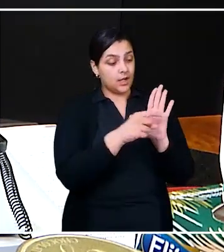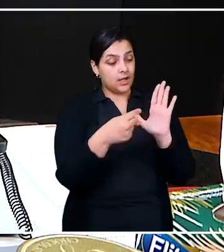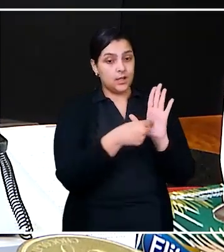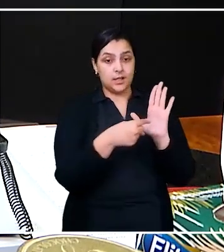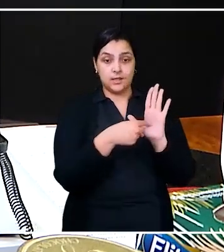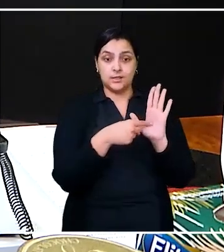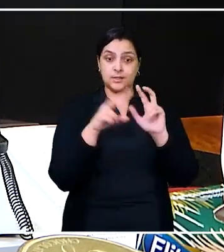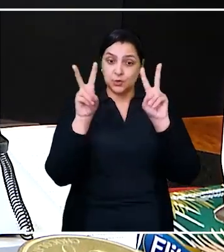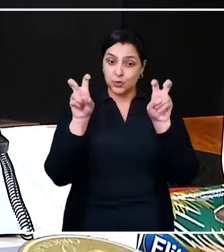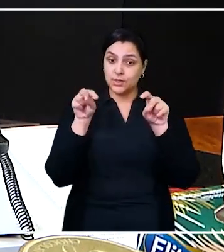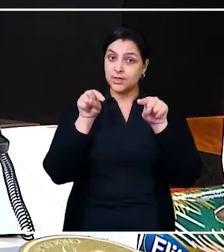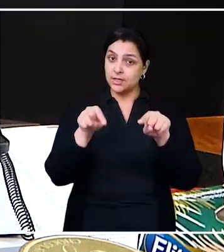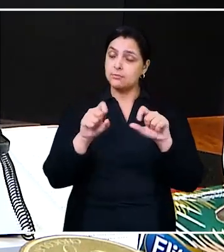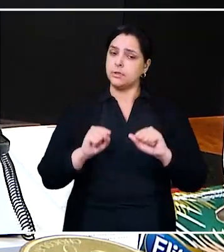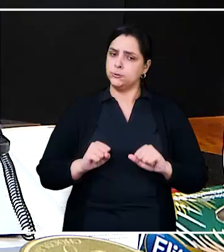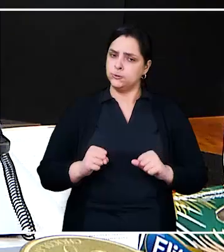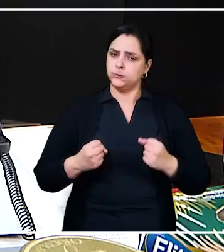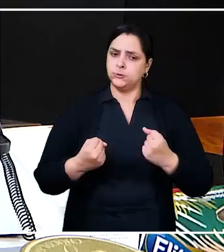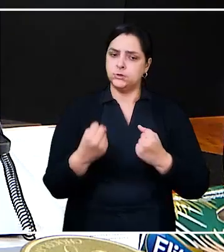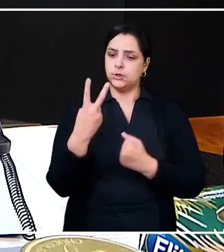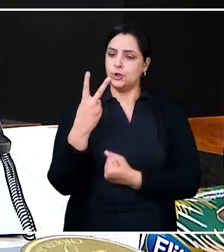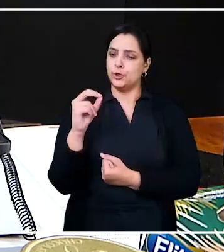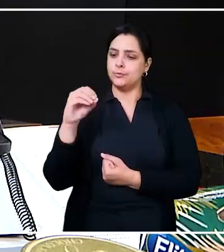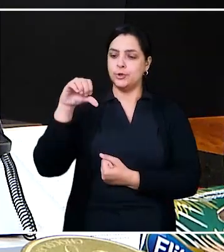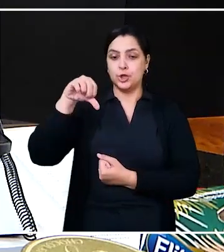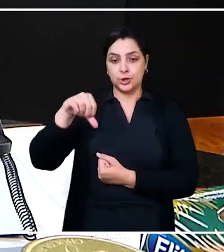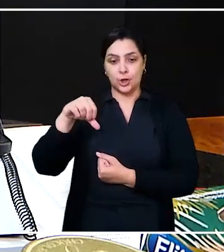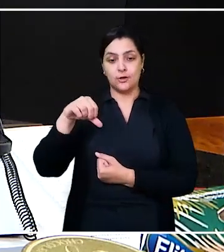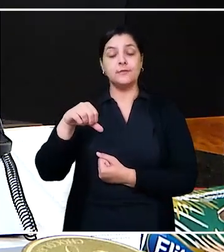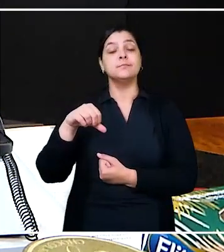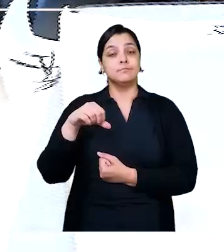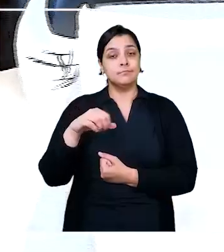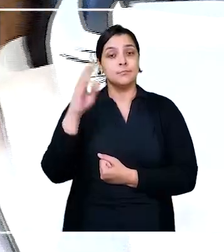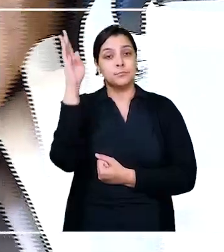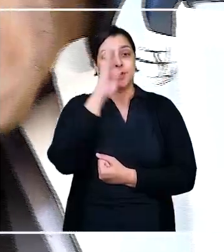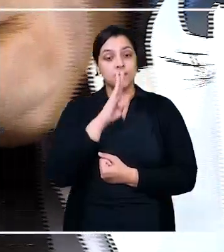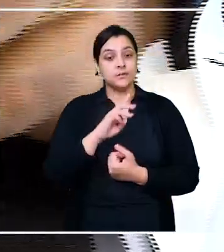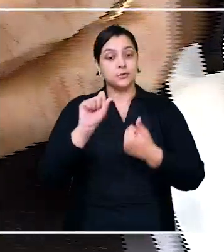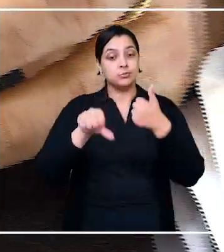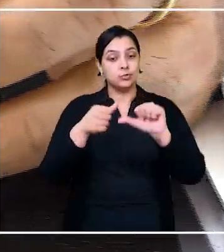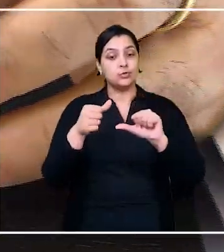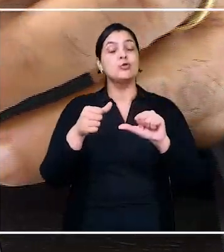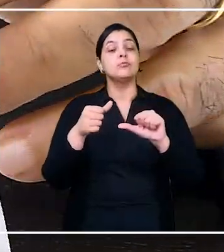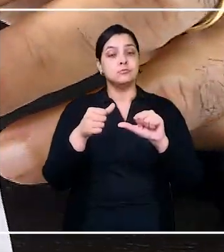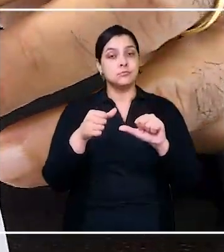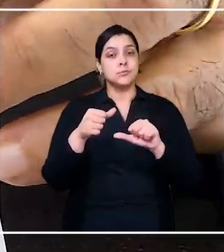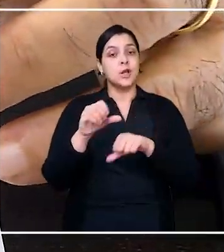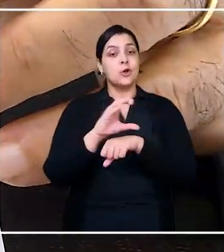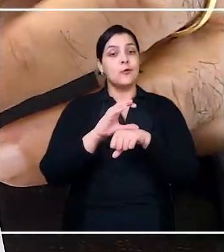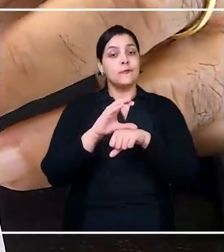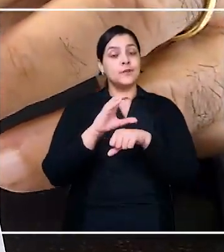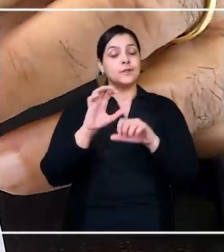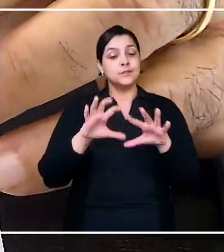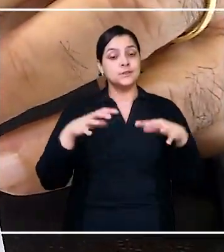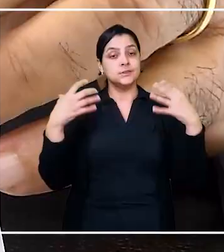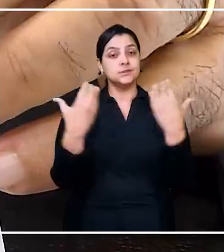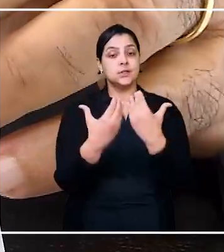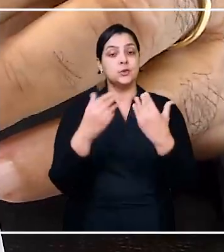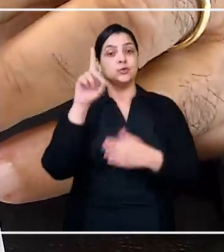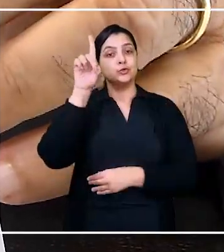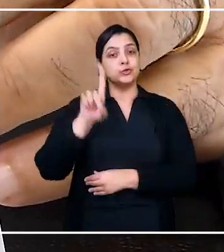a legislação brasileira sobre o tema ganhou força em 2009 quando o Brasil ratificou a convenção